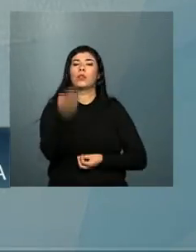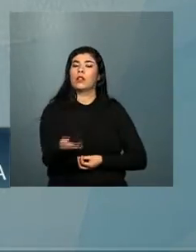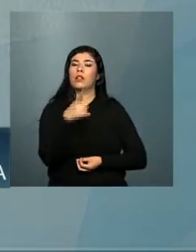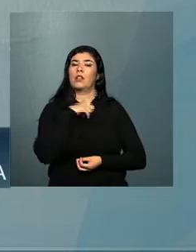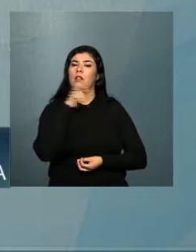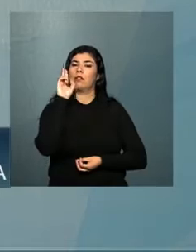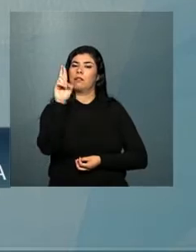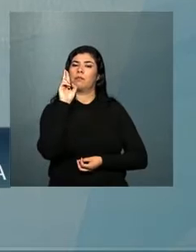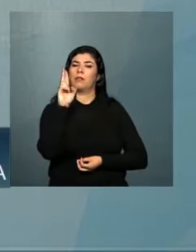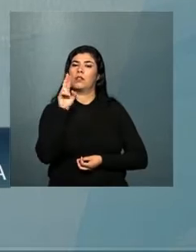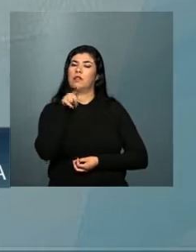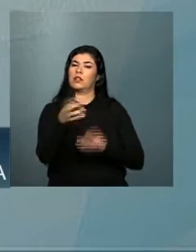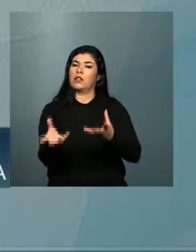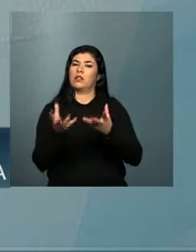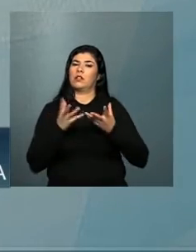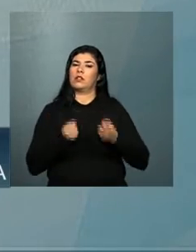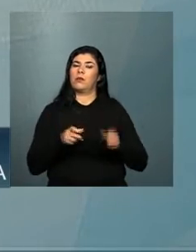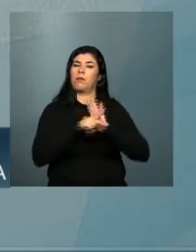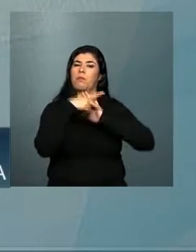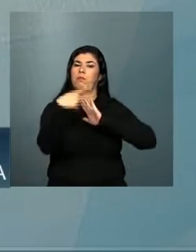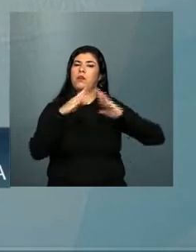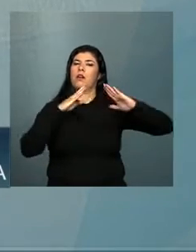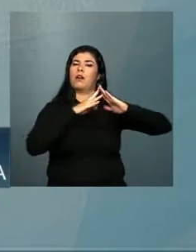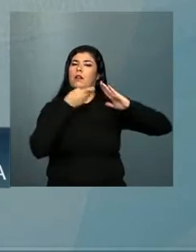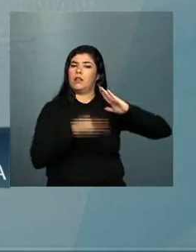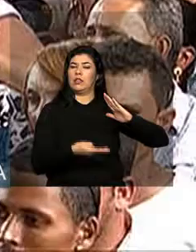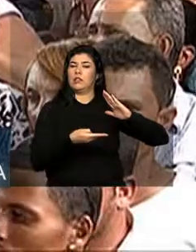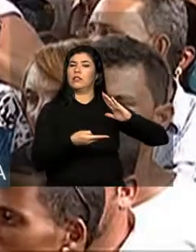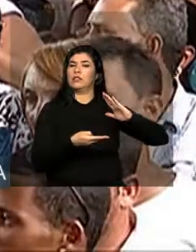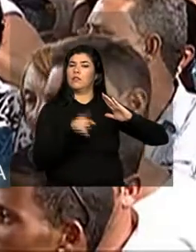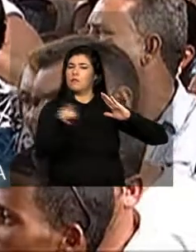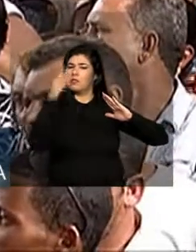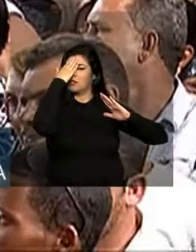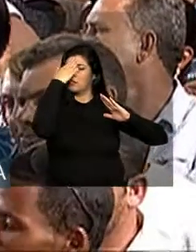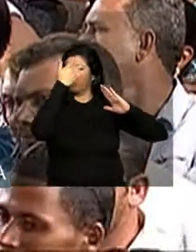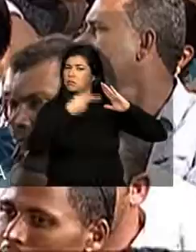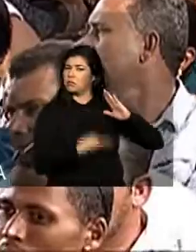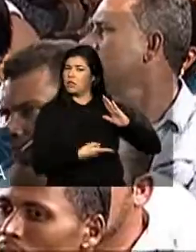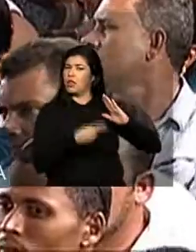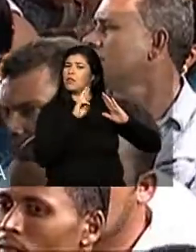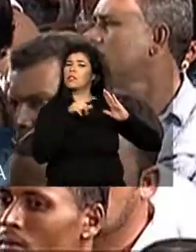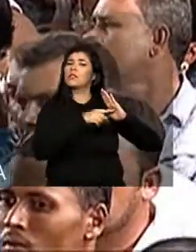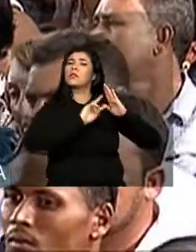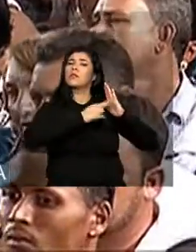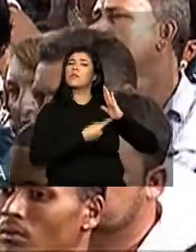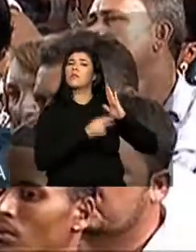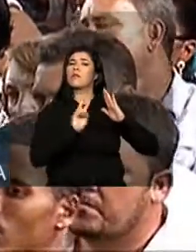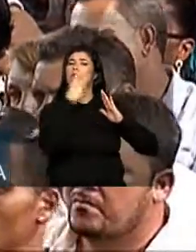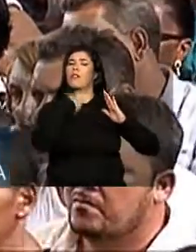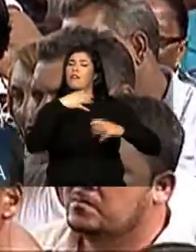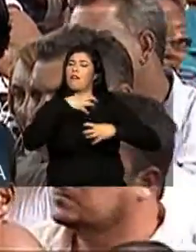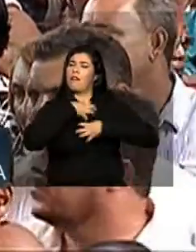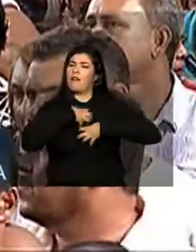aqui recebendo hoje essa unidade, você sabe do que eu estou falando. Você sabe que essa alegria que você